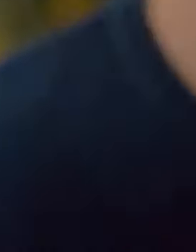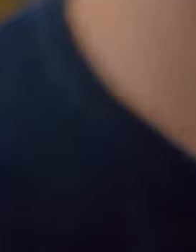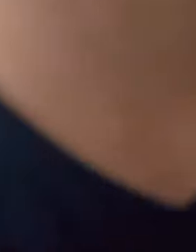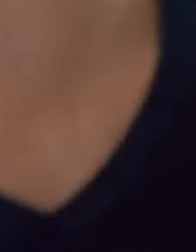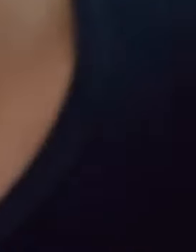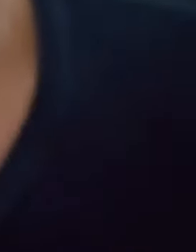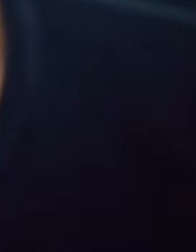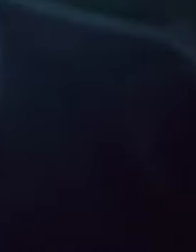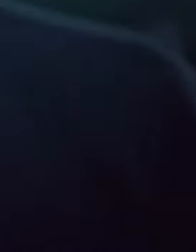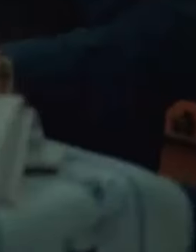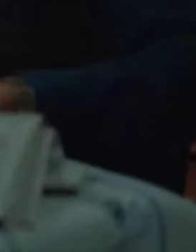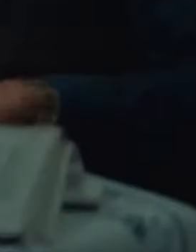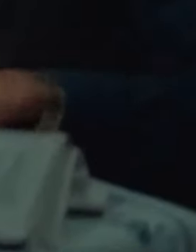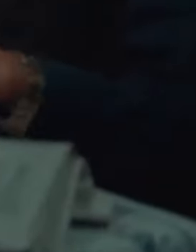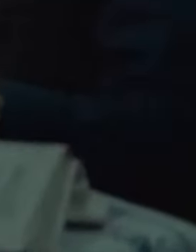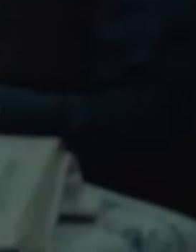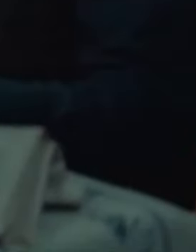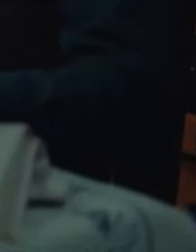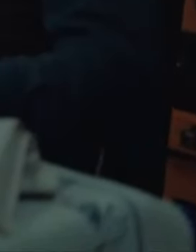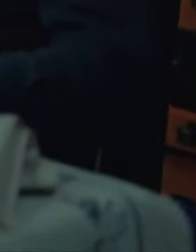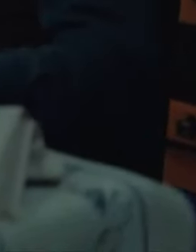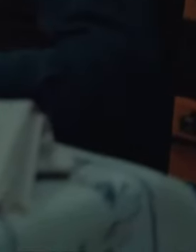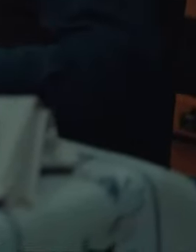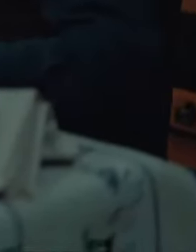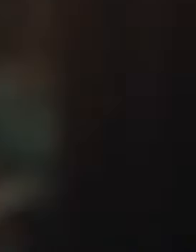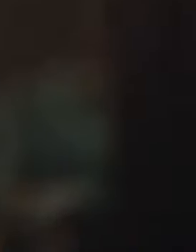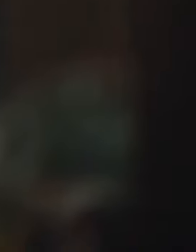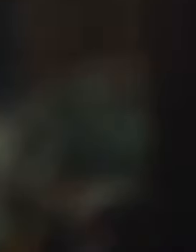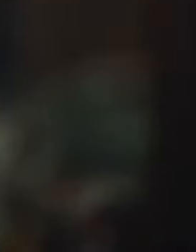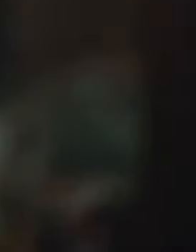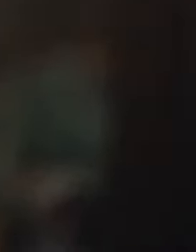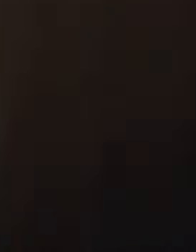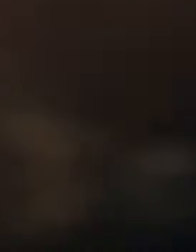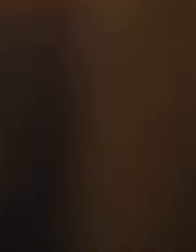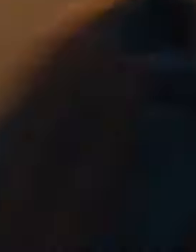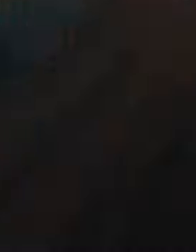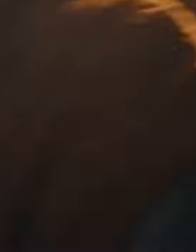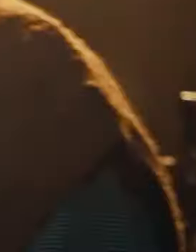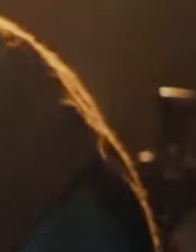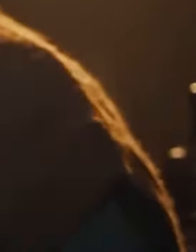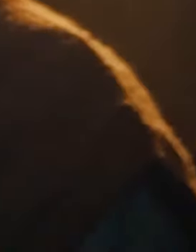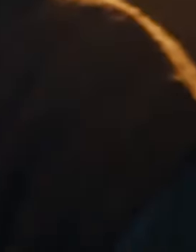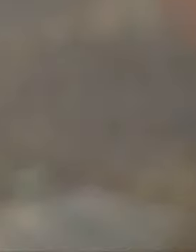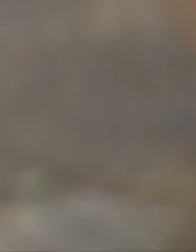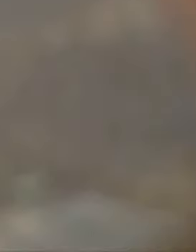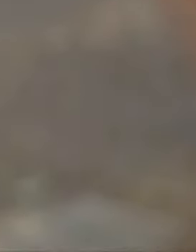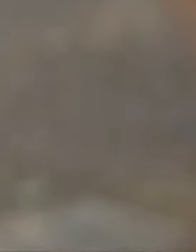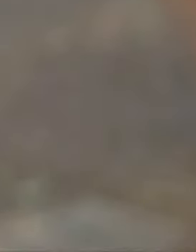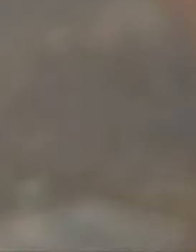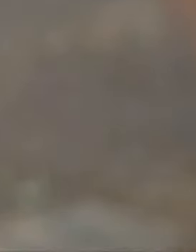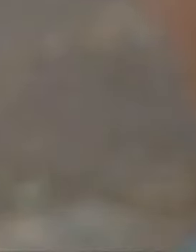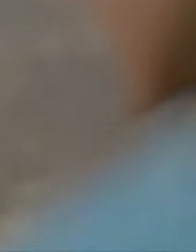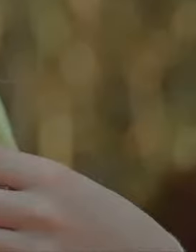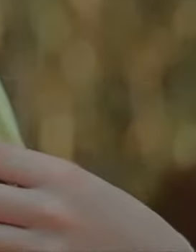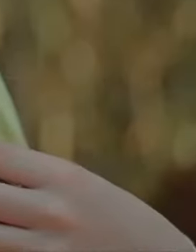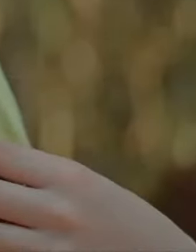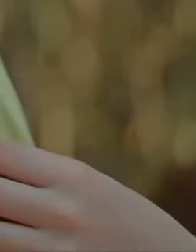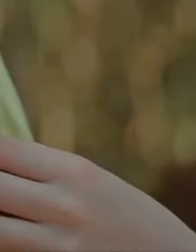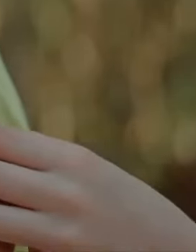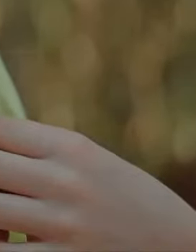Financeira cooperativa. Mas o que fazemos não é só sobre dinheiro ou transações. É